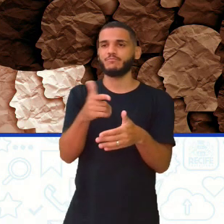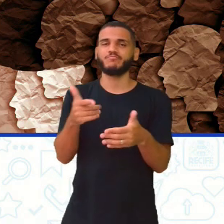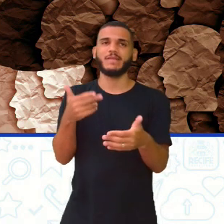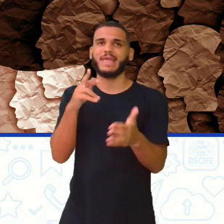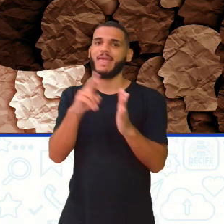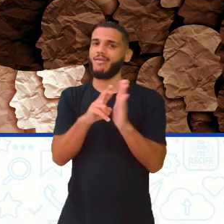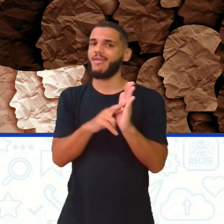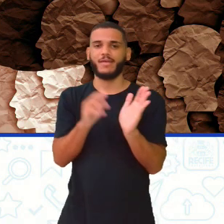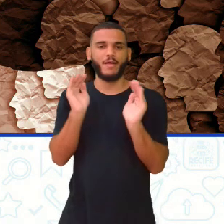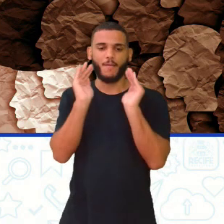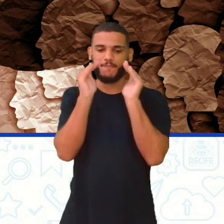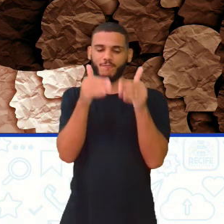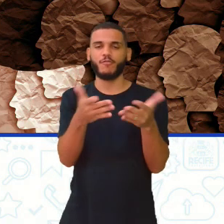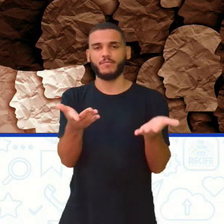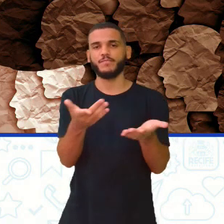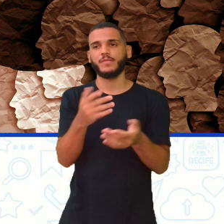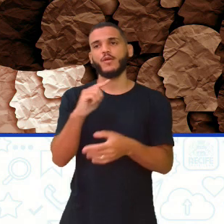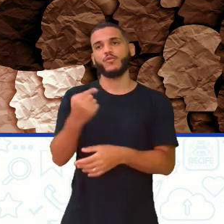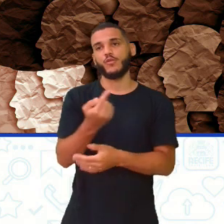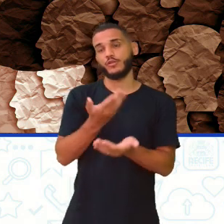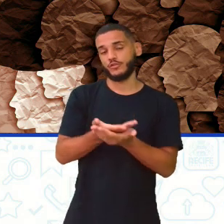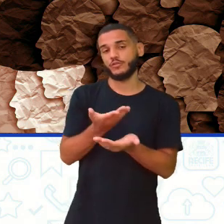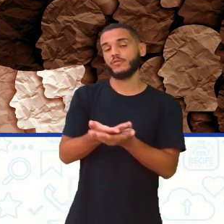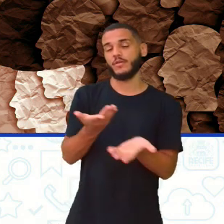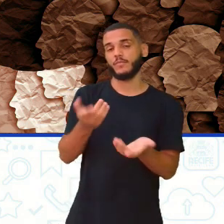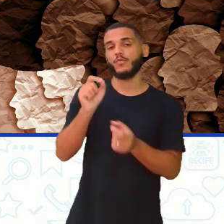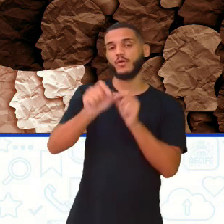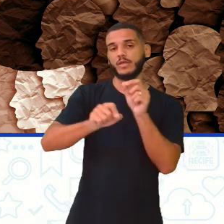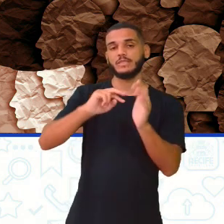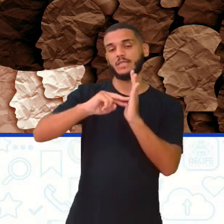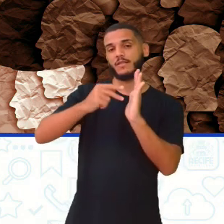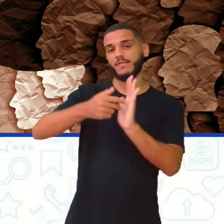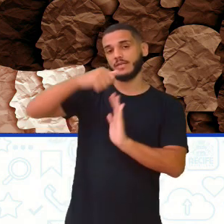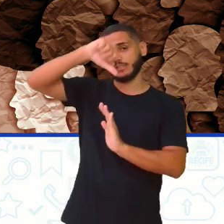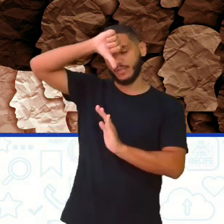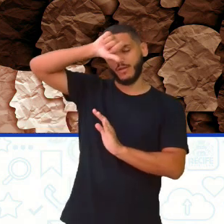gente viu, por exemplo, o que é um estereótipo, né, que é uma